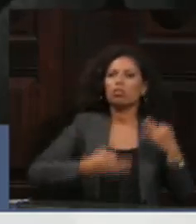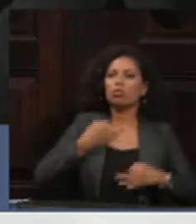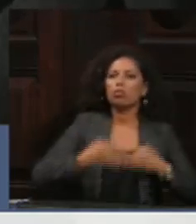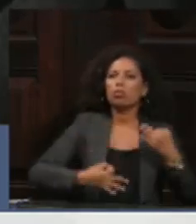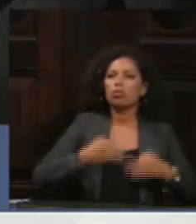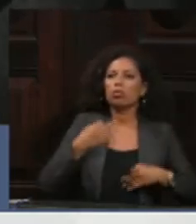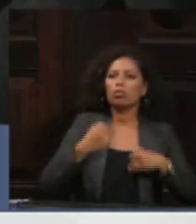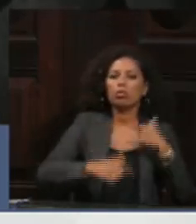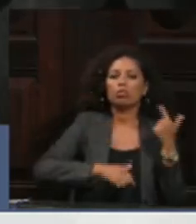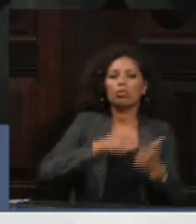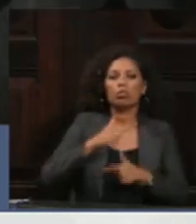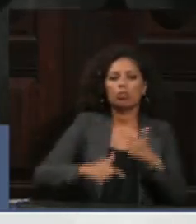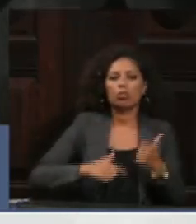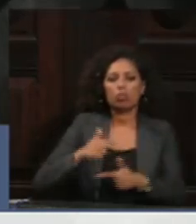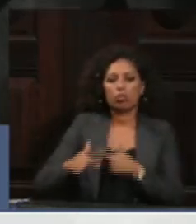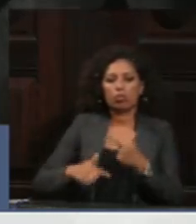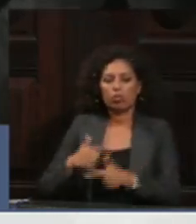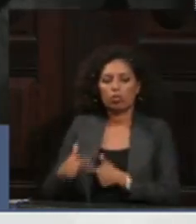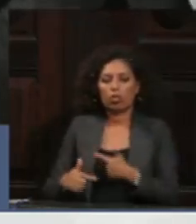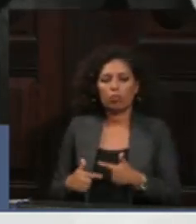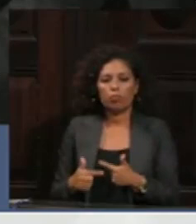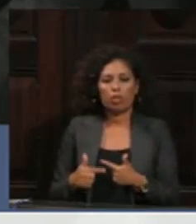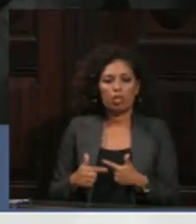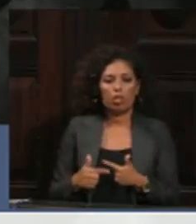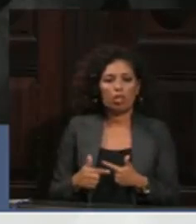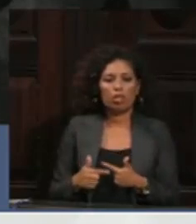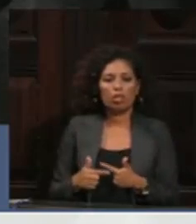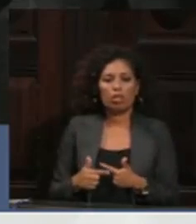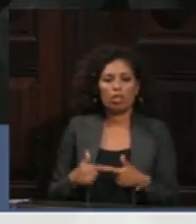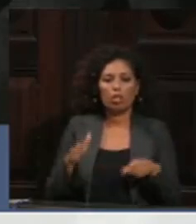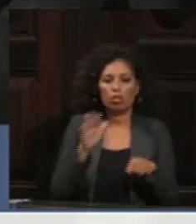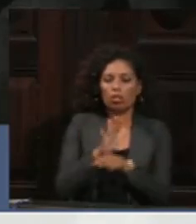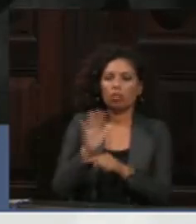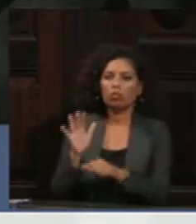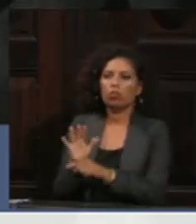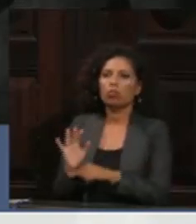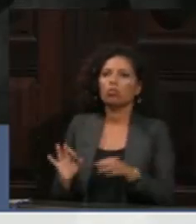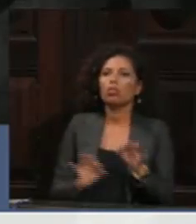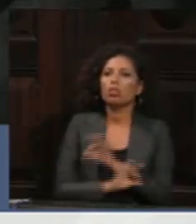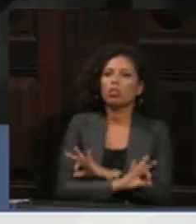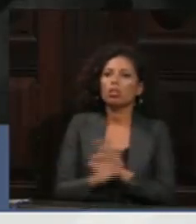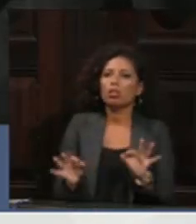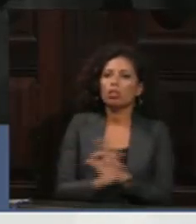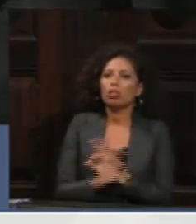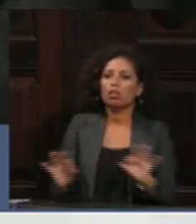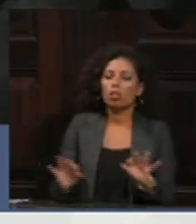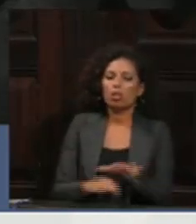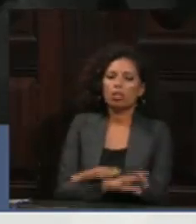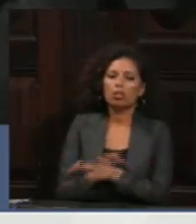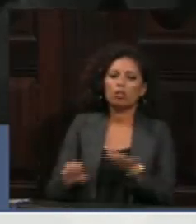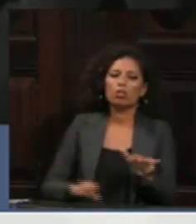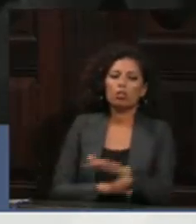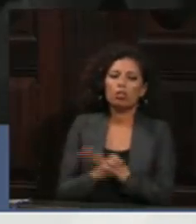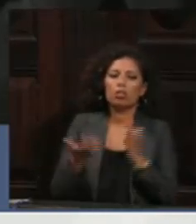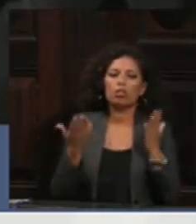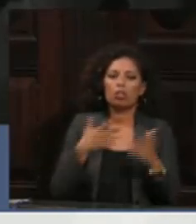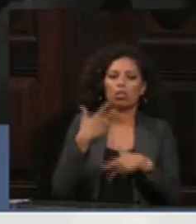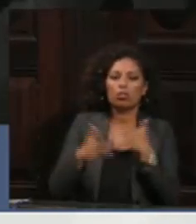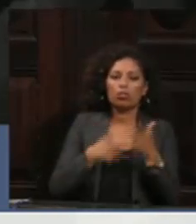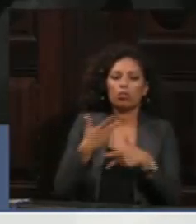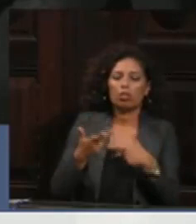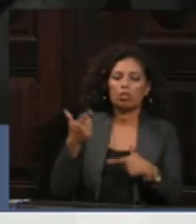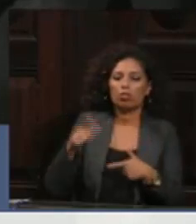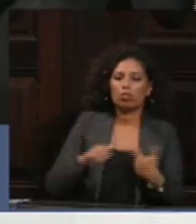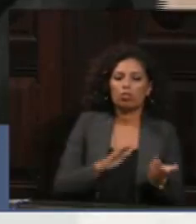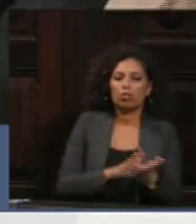vezes, claro, tem um condão ali de proteger o trabalhador, mas muitas vezes atrapalha a atividade empresarial. Então eu quero, de novo, parabenizar